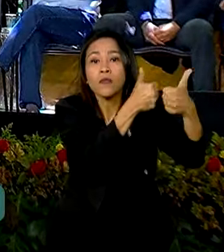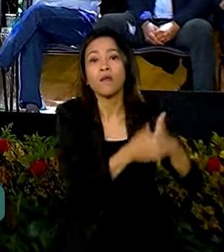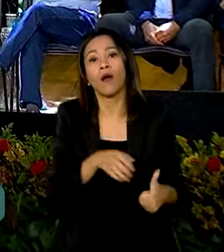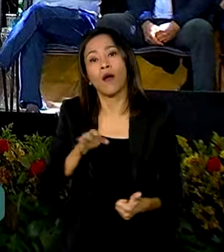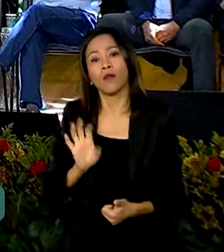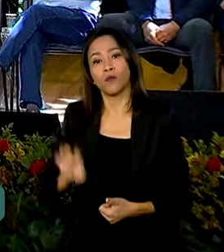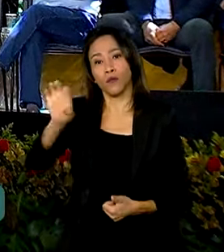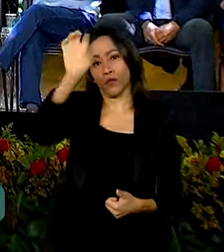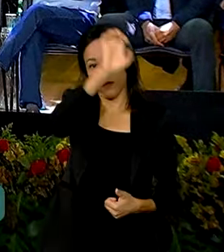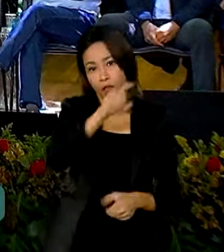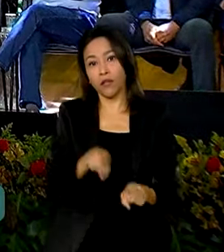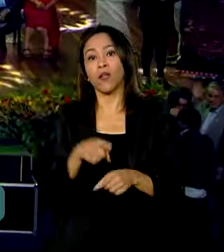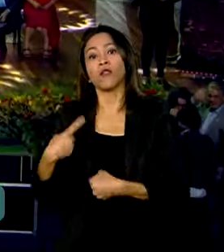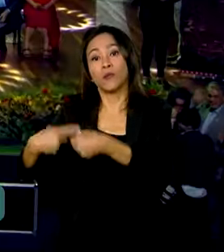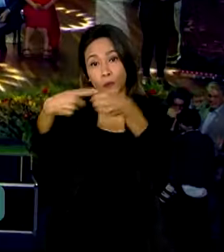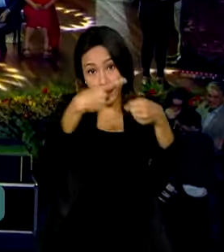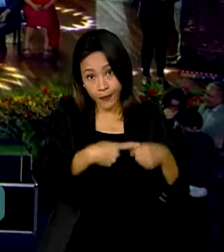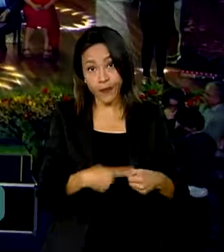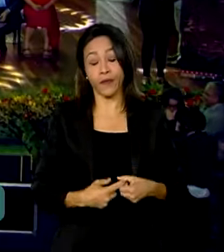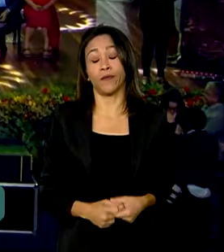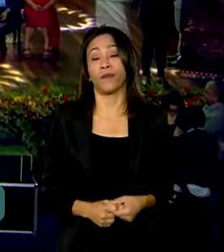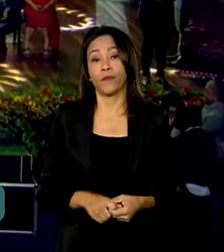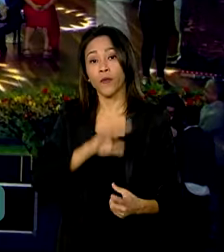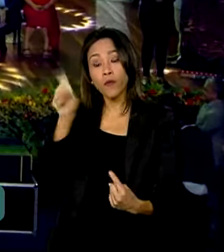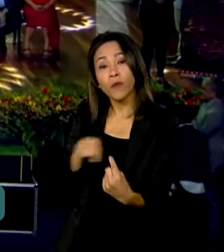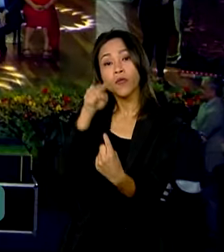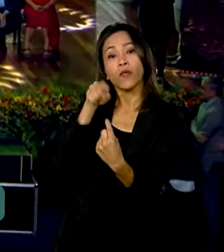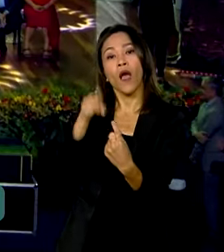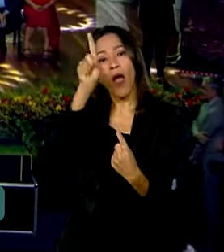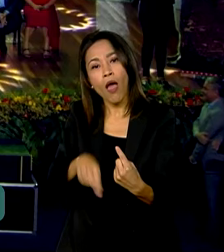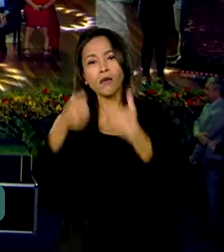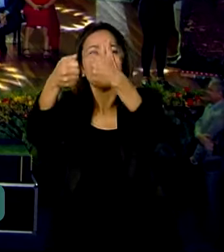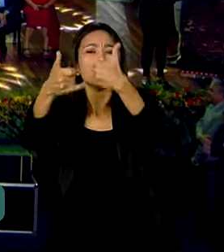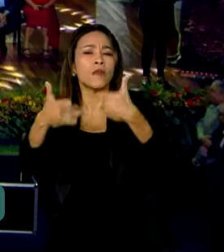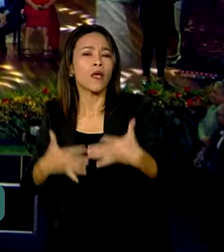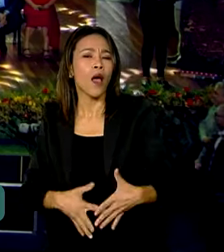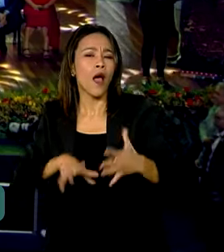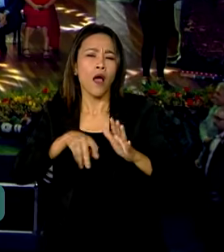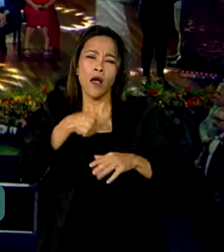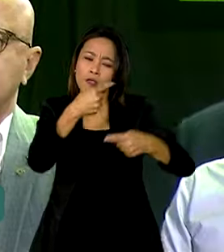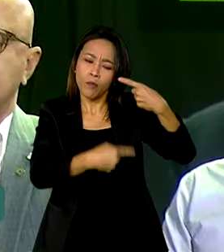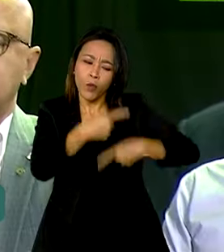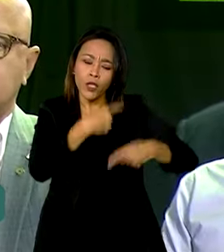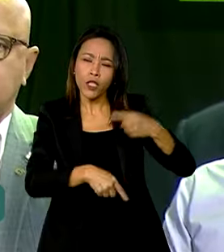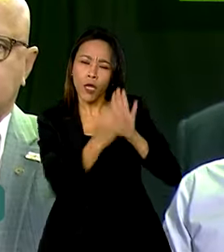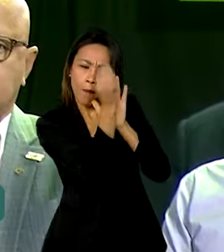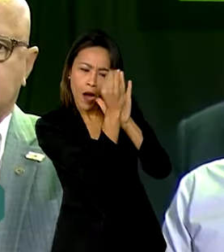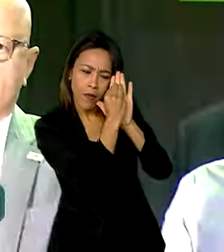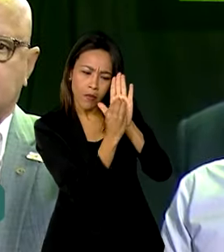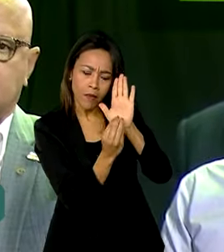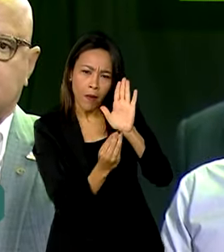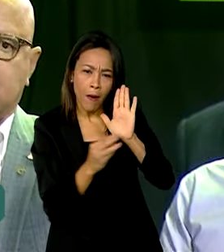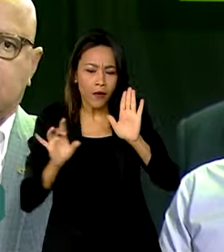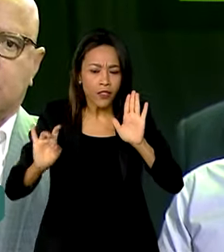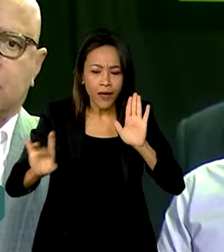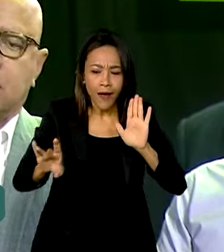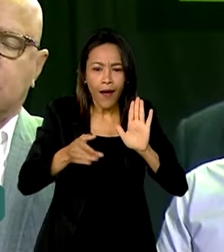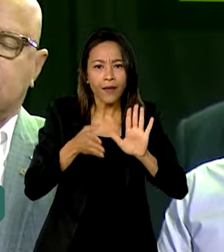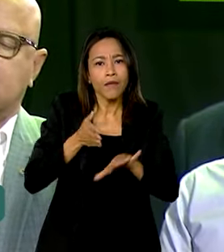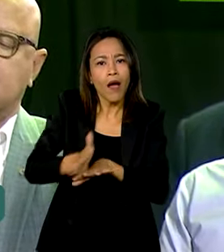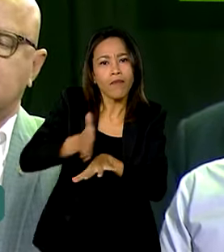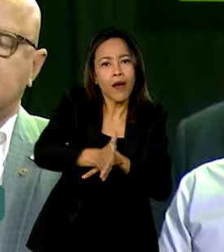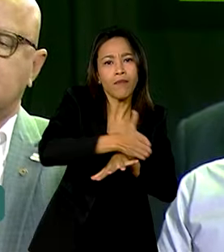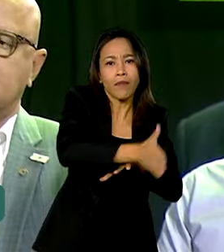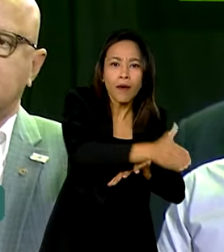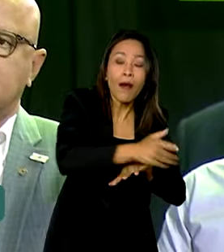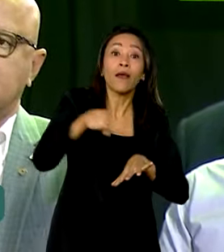dos estados e dos municípios. A ideia é explicar as políticas públicas de cada área e mostrar o melhor caminho para